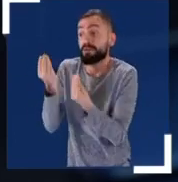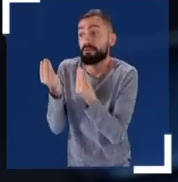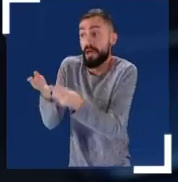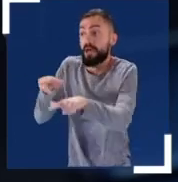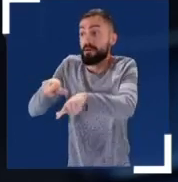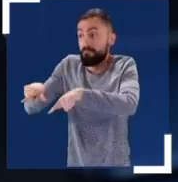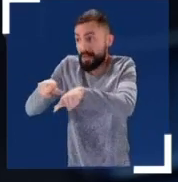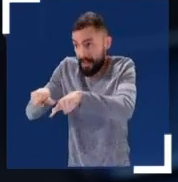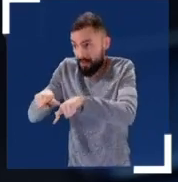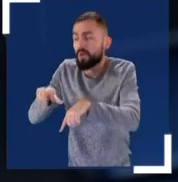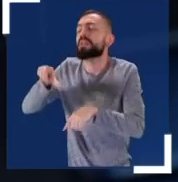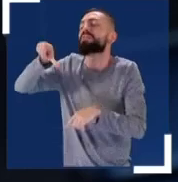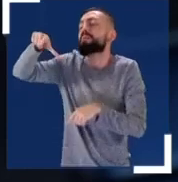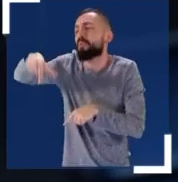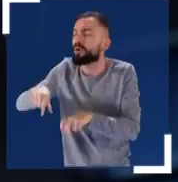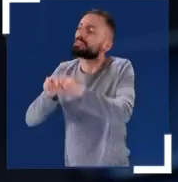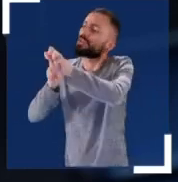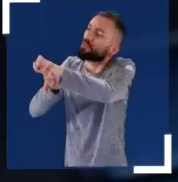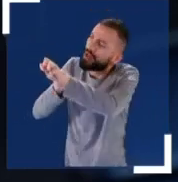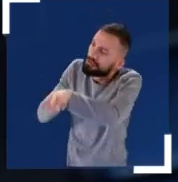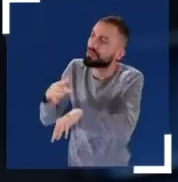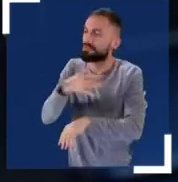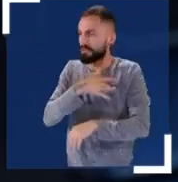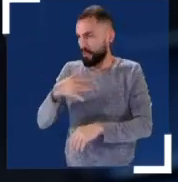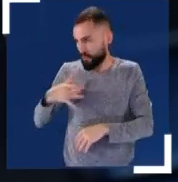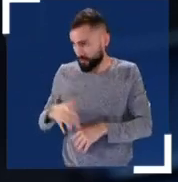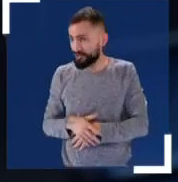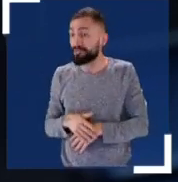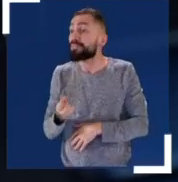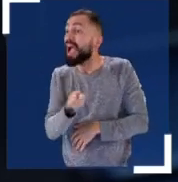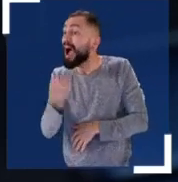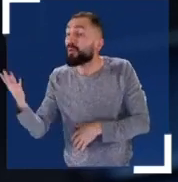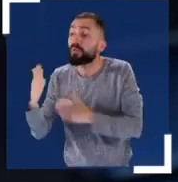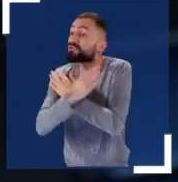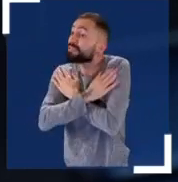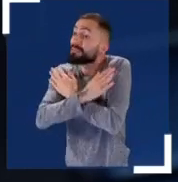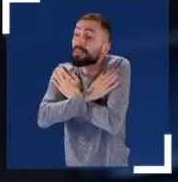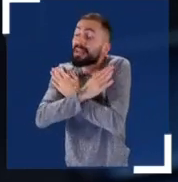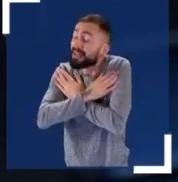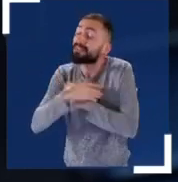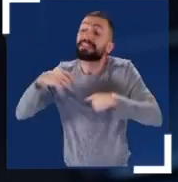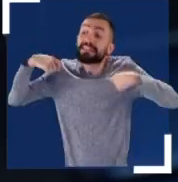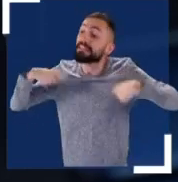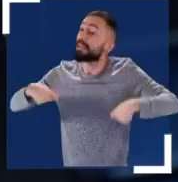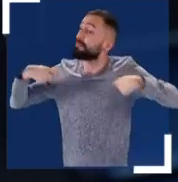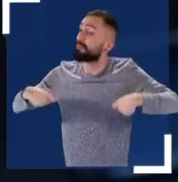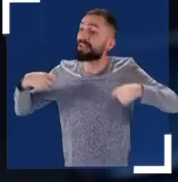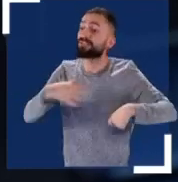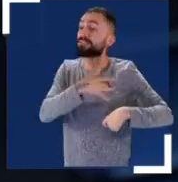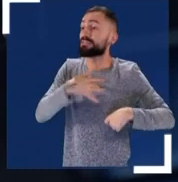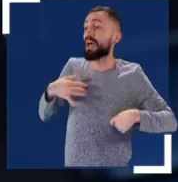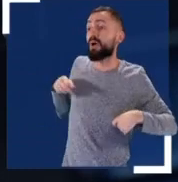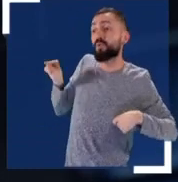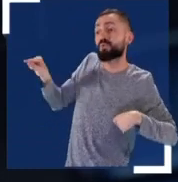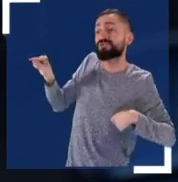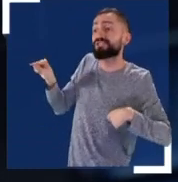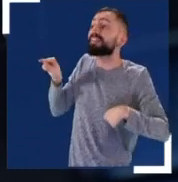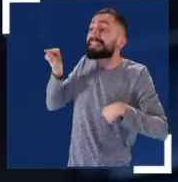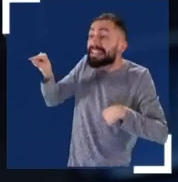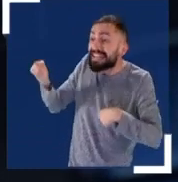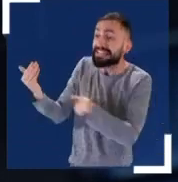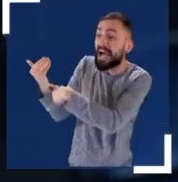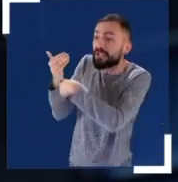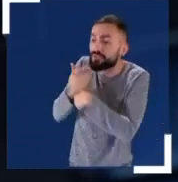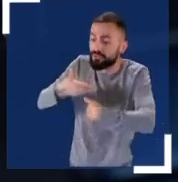com educação e saúde. A população desempregada hoje depende integralmente da saúde pública para se proteger,